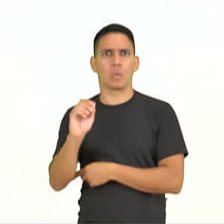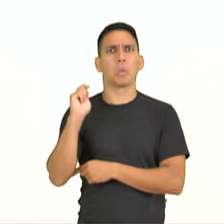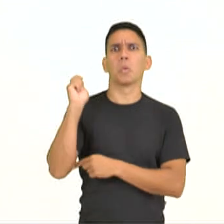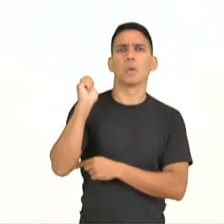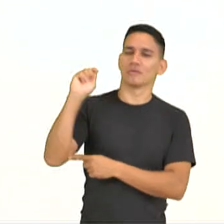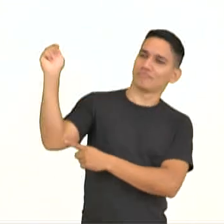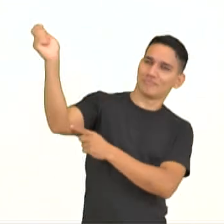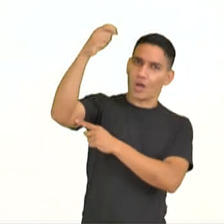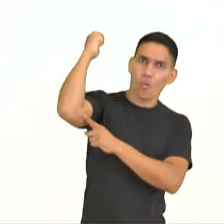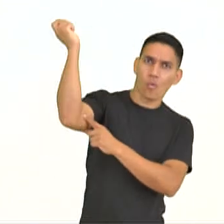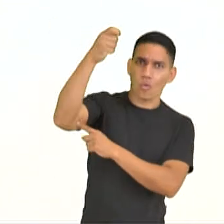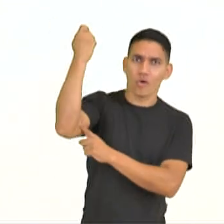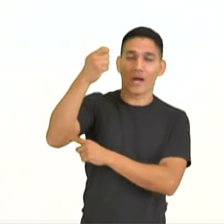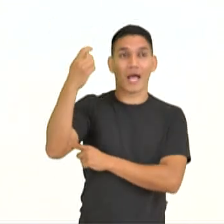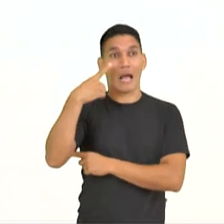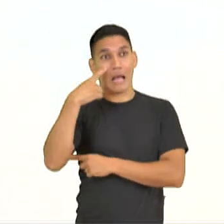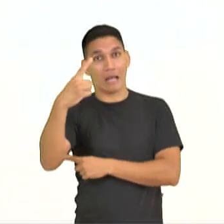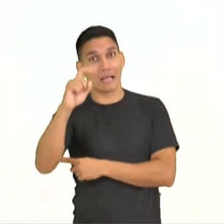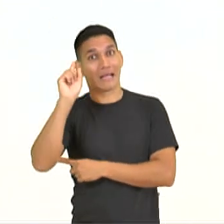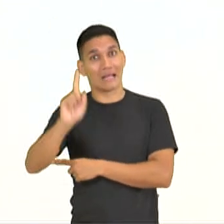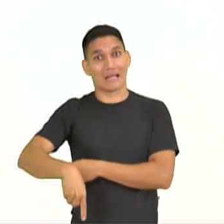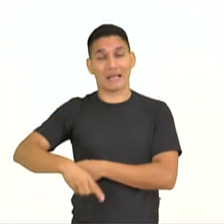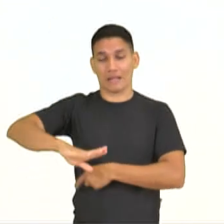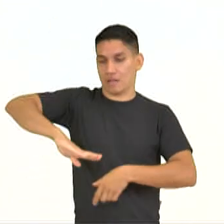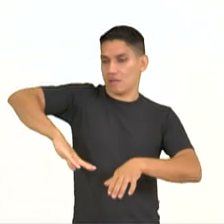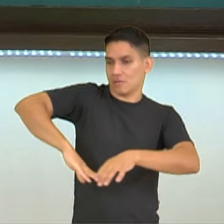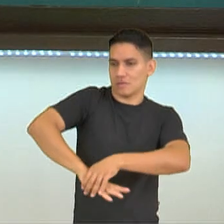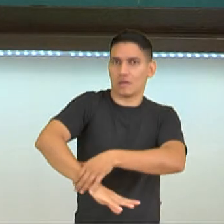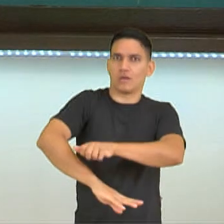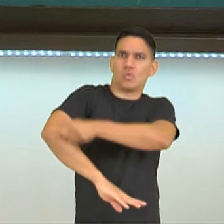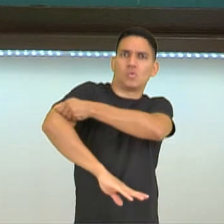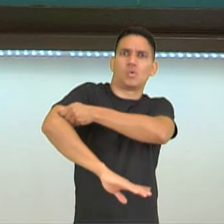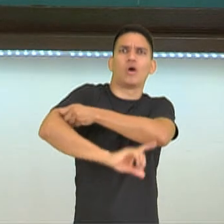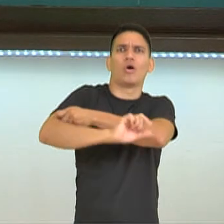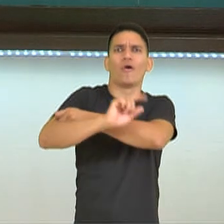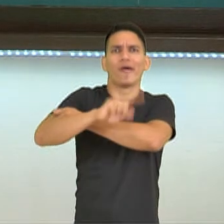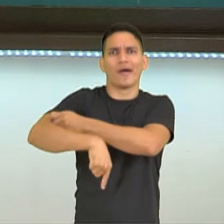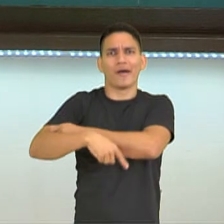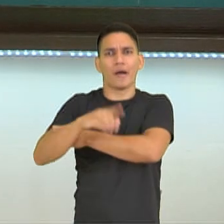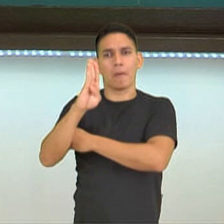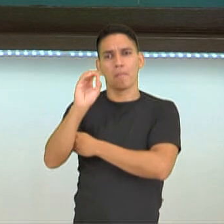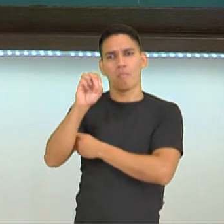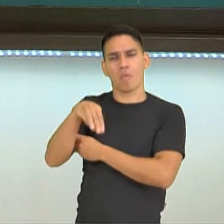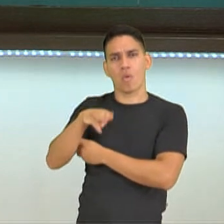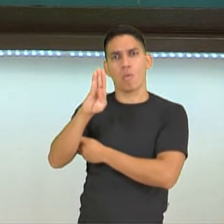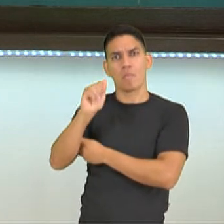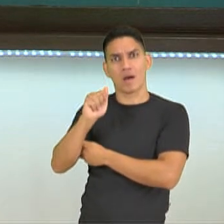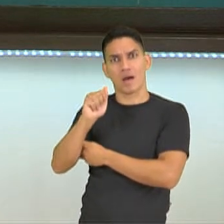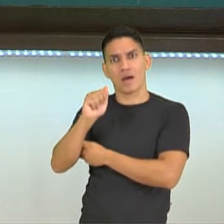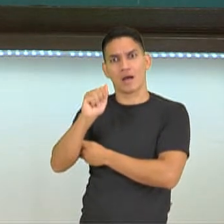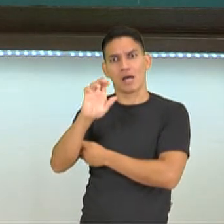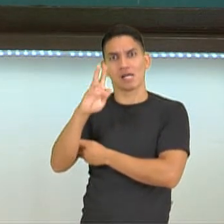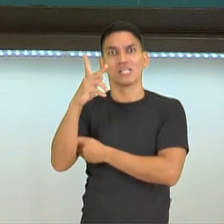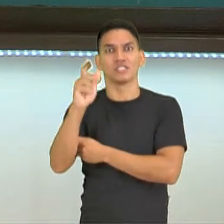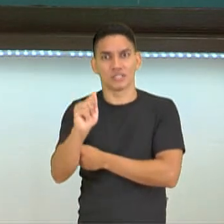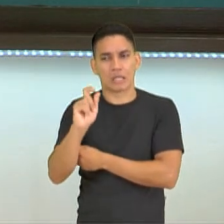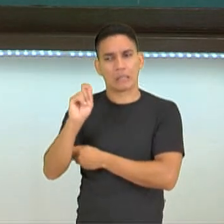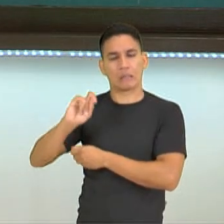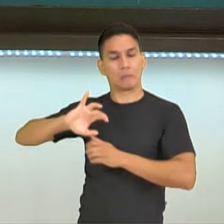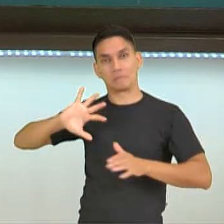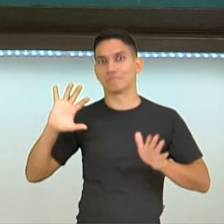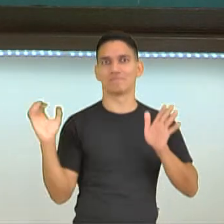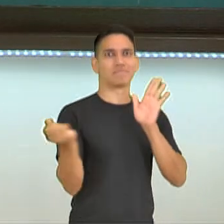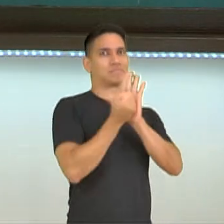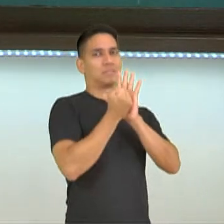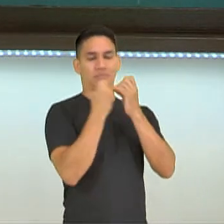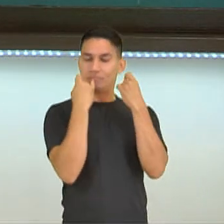muito interessante a bombacha, é característica essa parte da vestimenta, a bombacha, e isso deixa muito